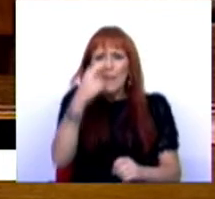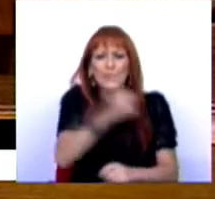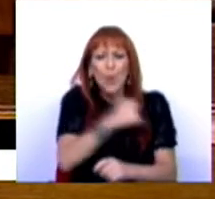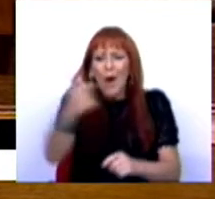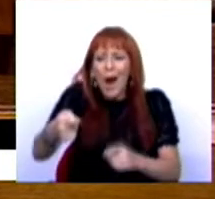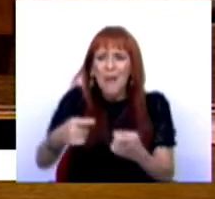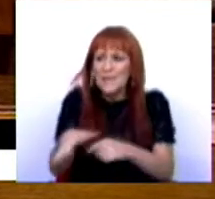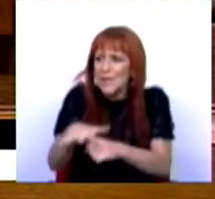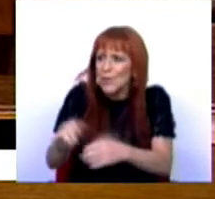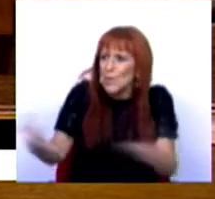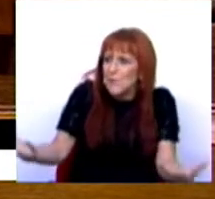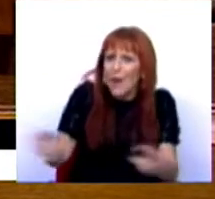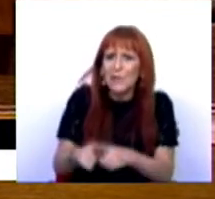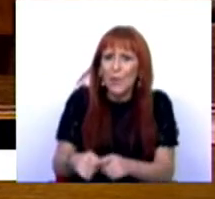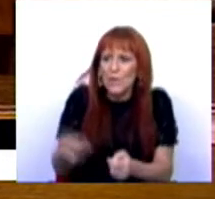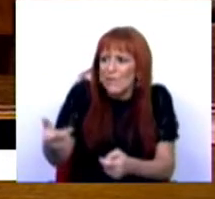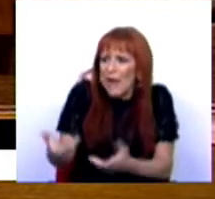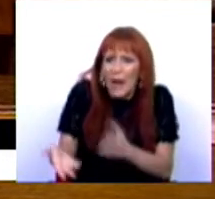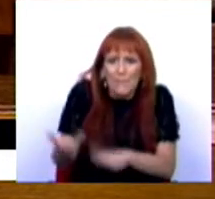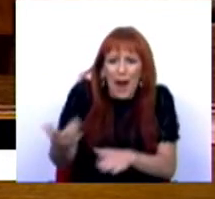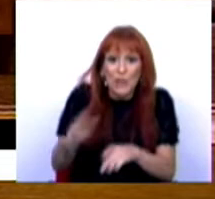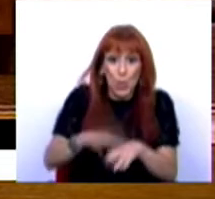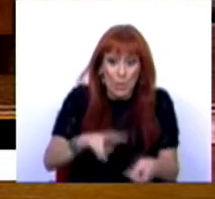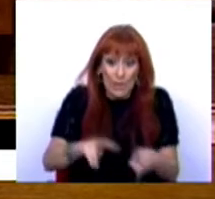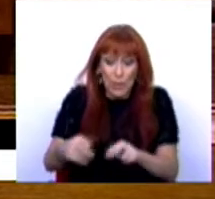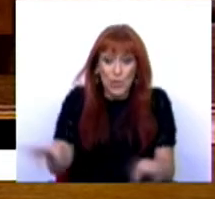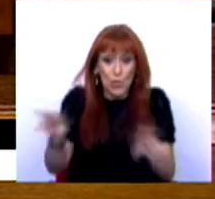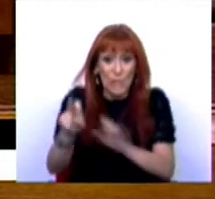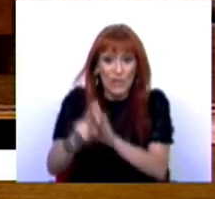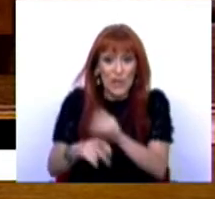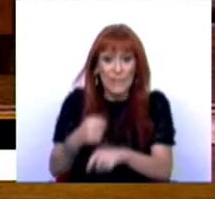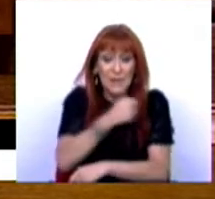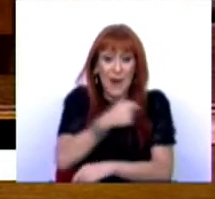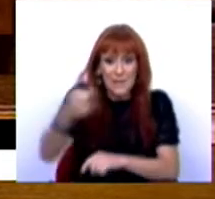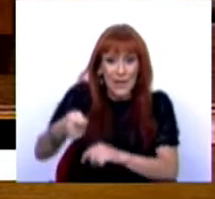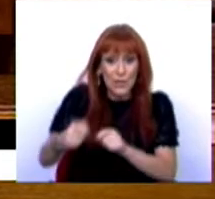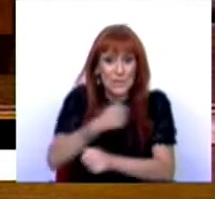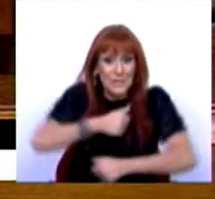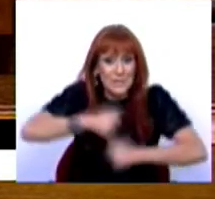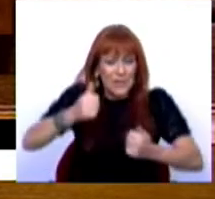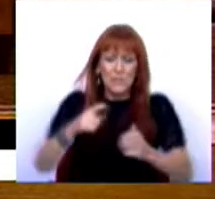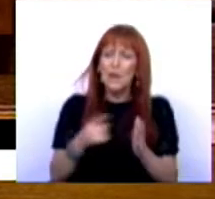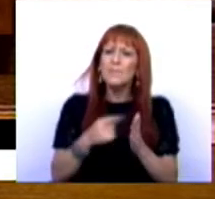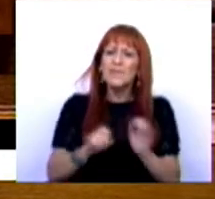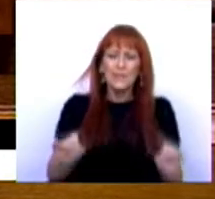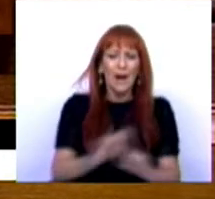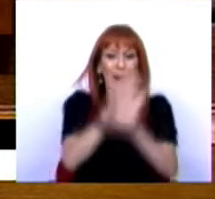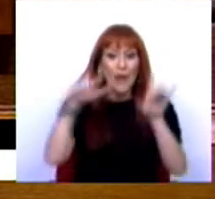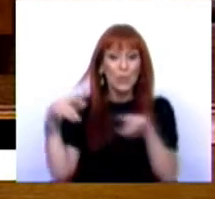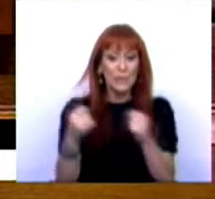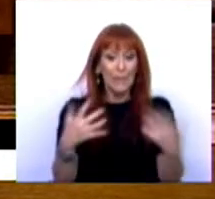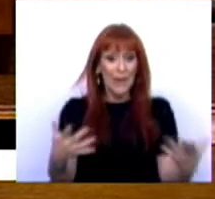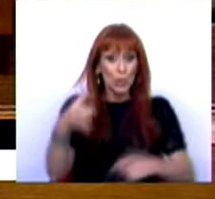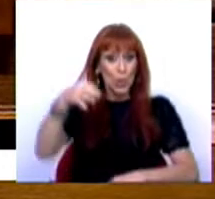arrendatário fique numa situação de vulnerabilidade com a transição para o novo regime de arrendamento urbano. É preciso que fique claro neste debate